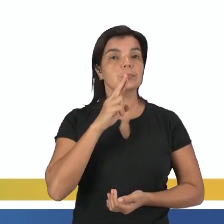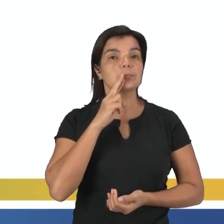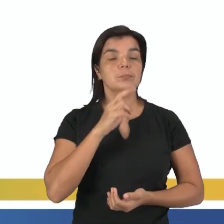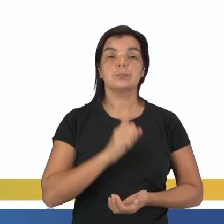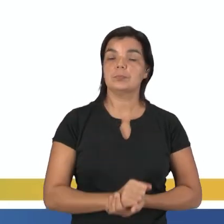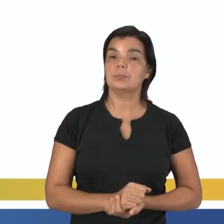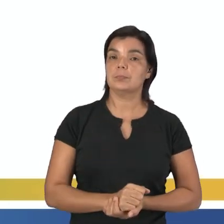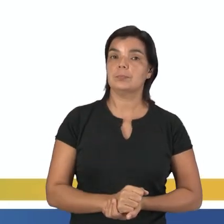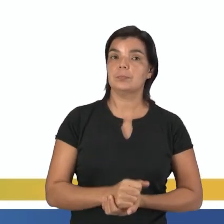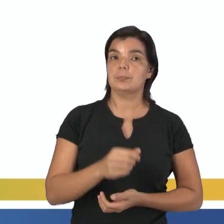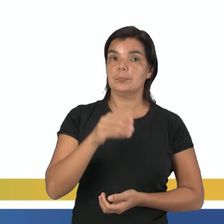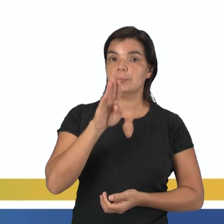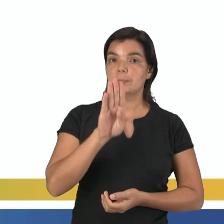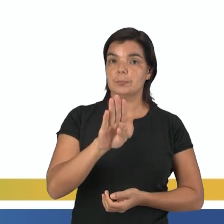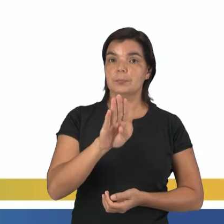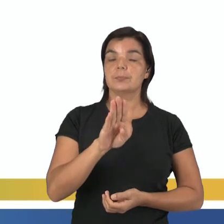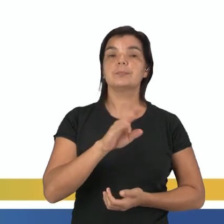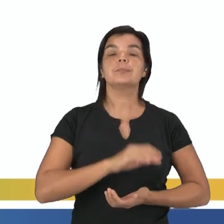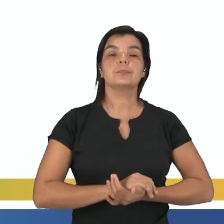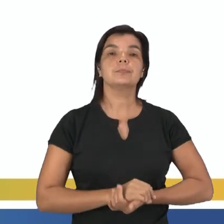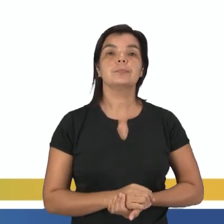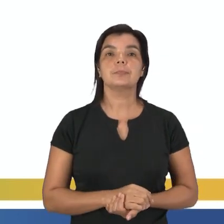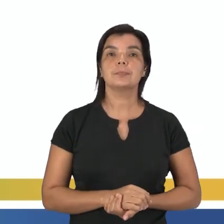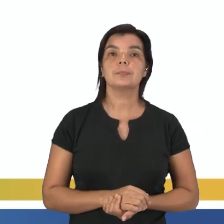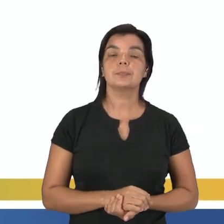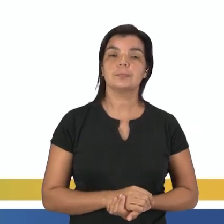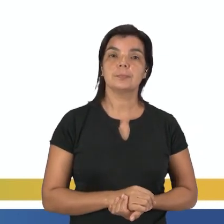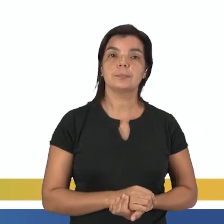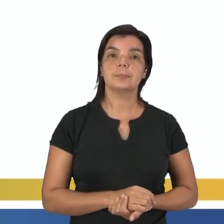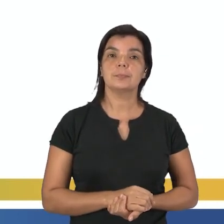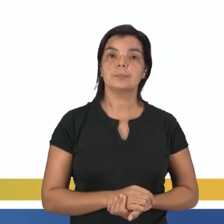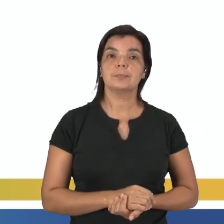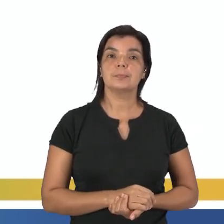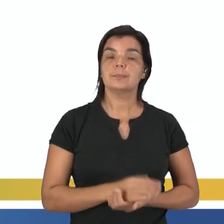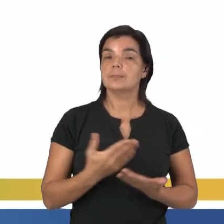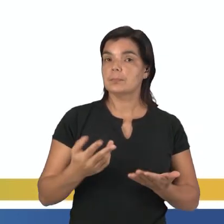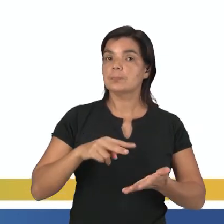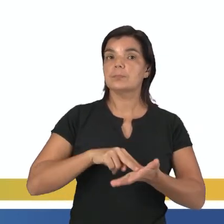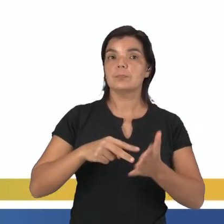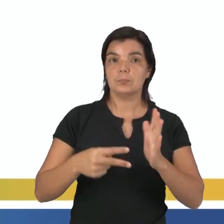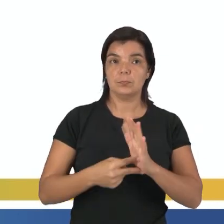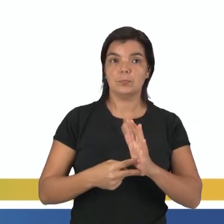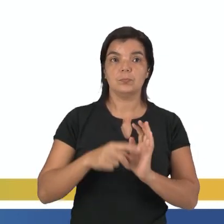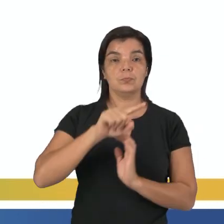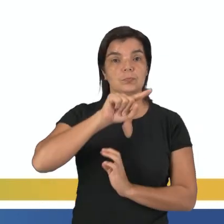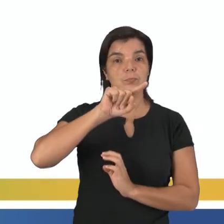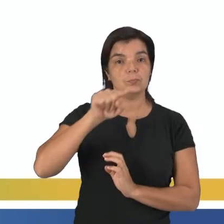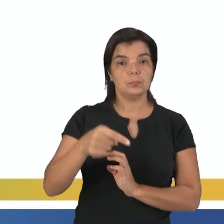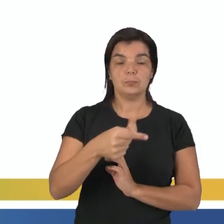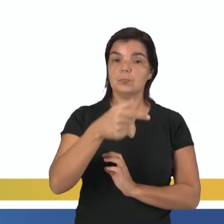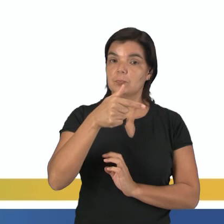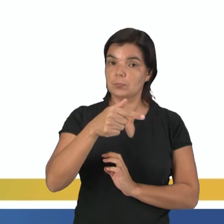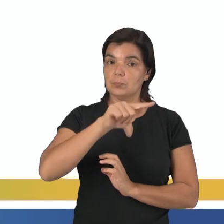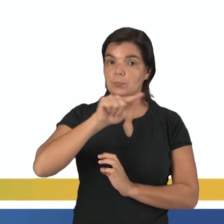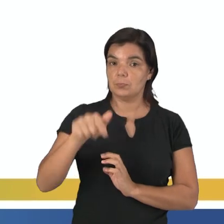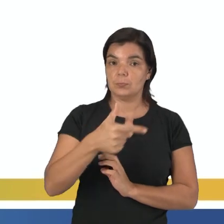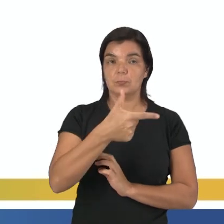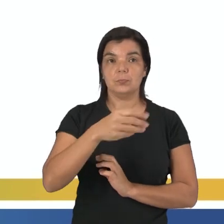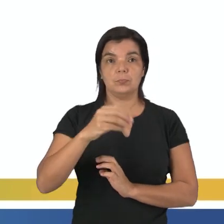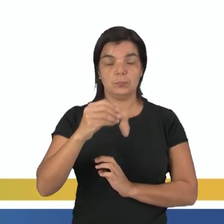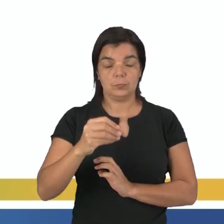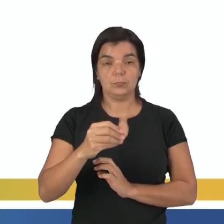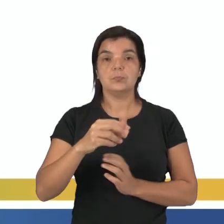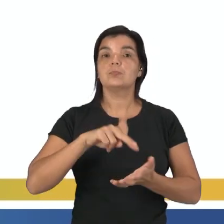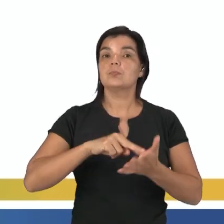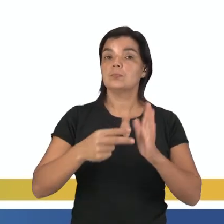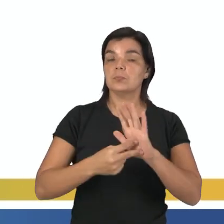igual a 2 horas. Então, posso dizer que a alternativa correta vai ser a letra B, ou seja, 7.200 segundos equivale a